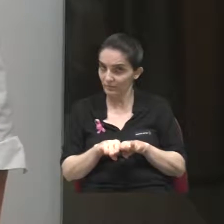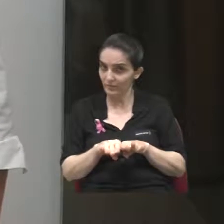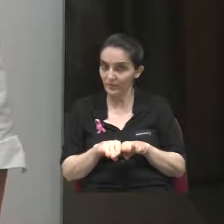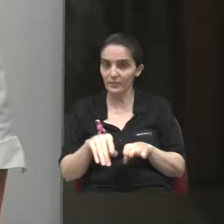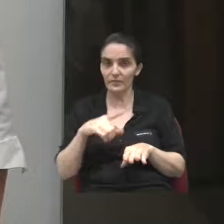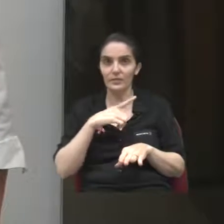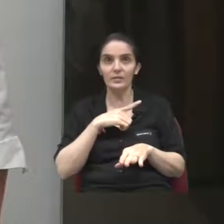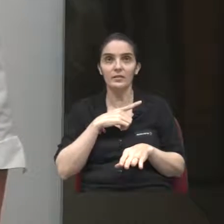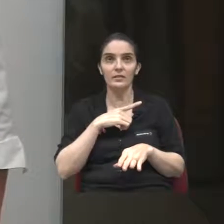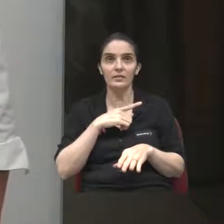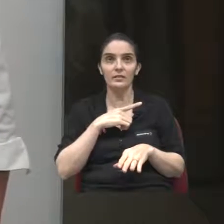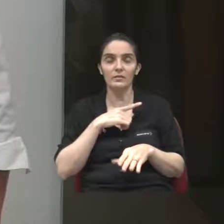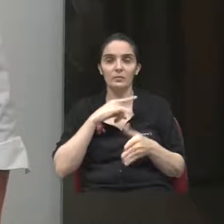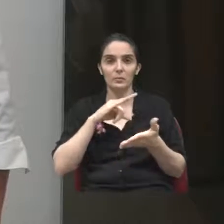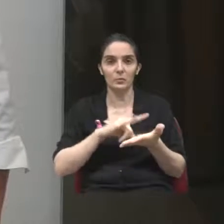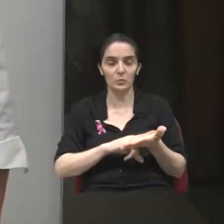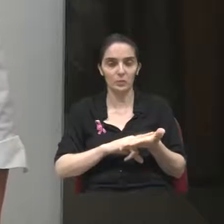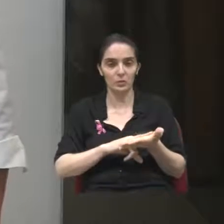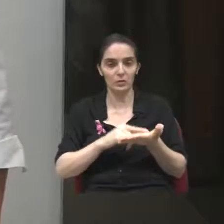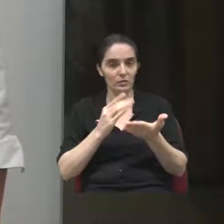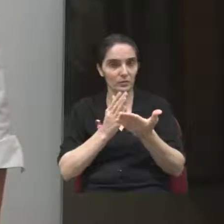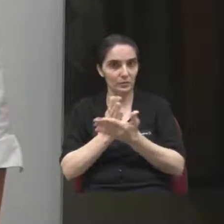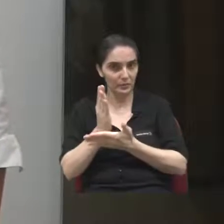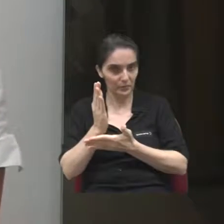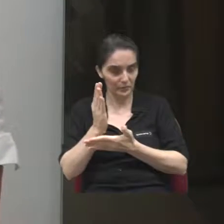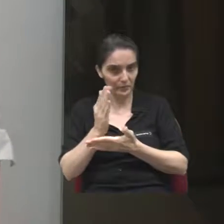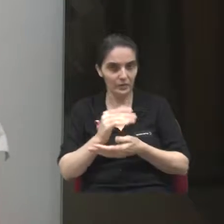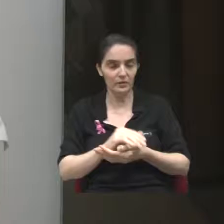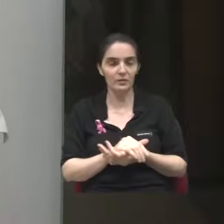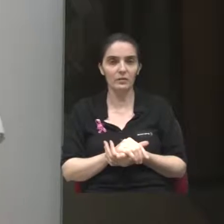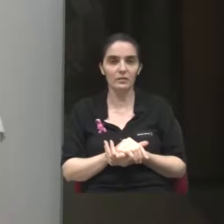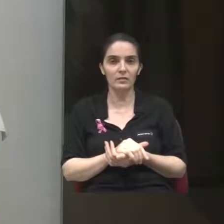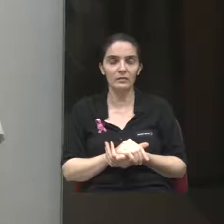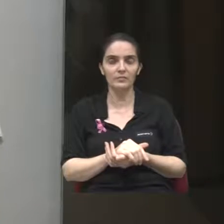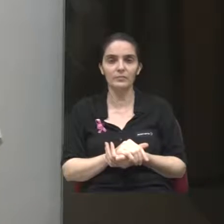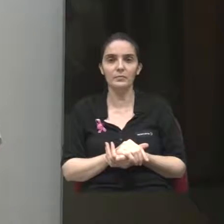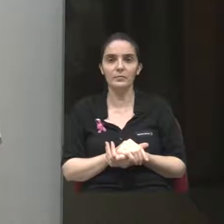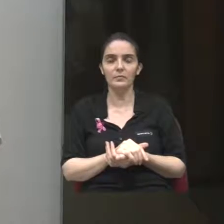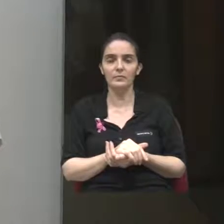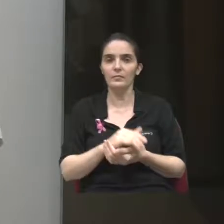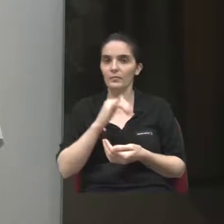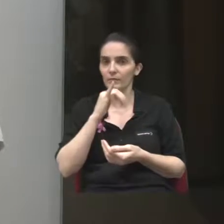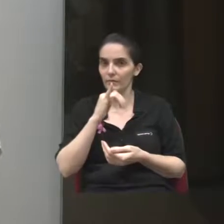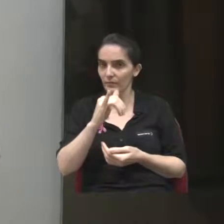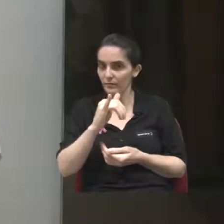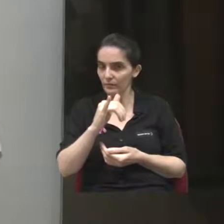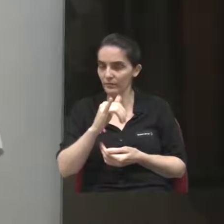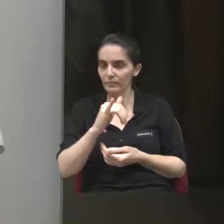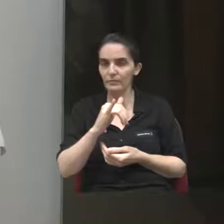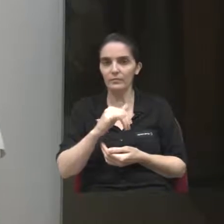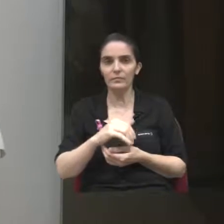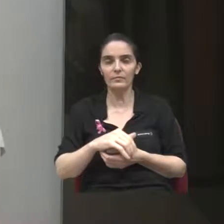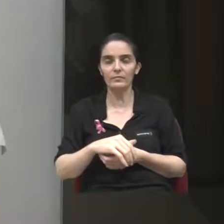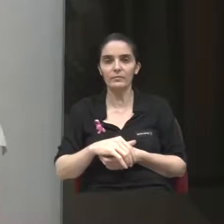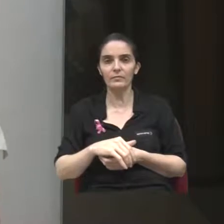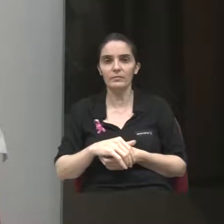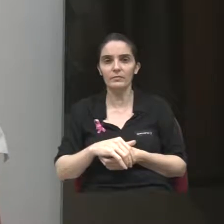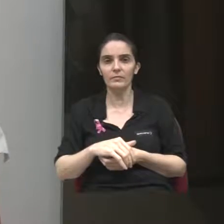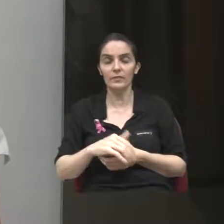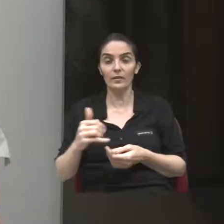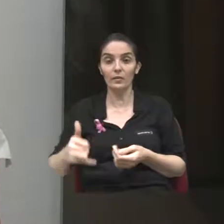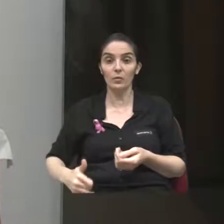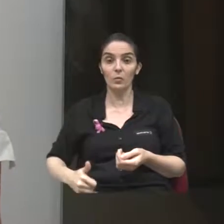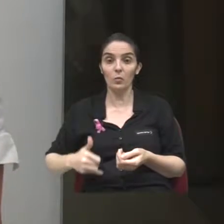para ser aprovada nessa casa, e vou dizer aqui do imenso orgulho que tenho